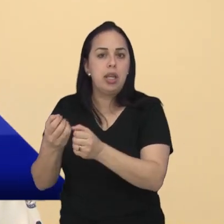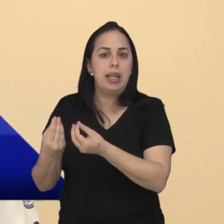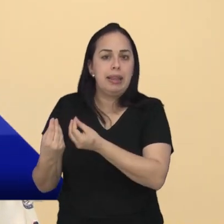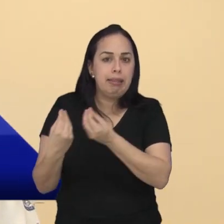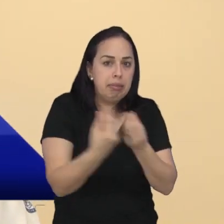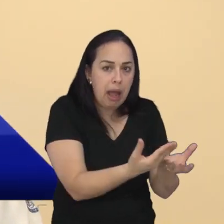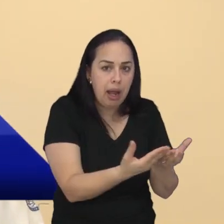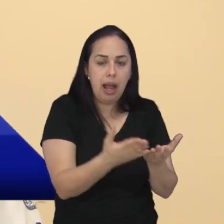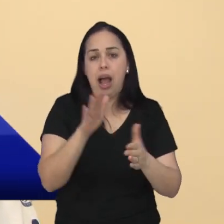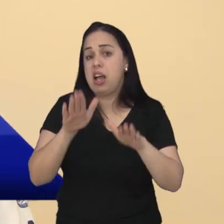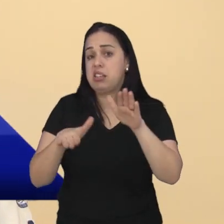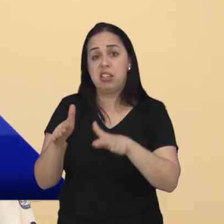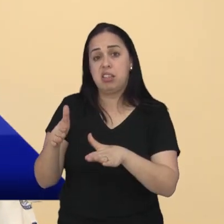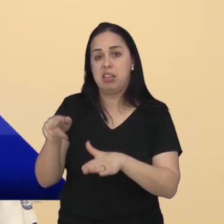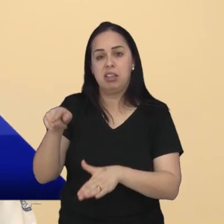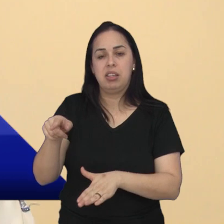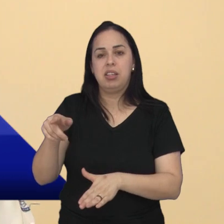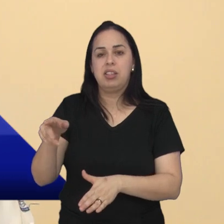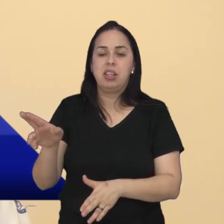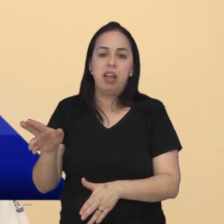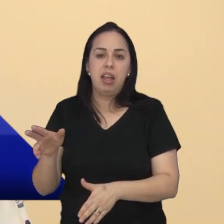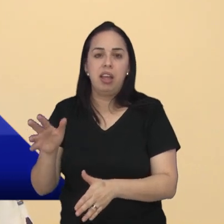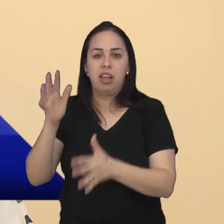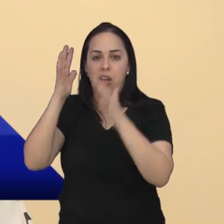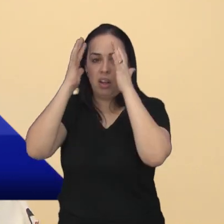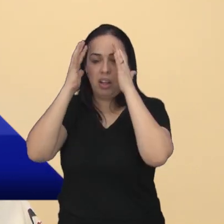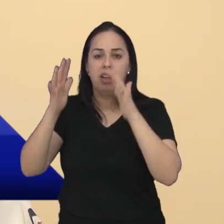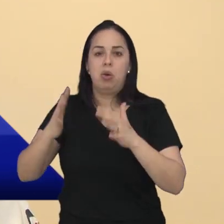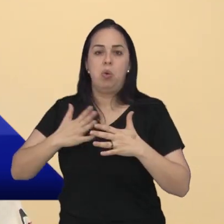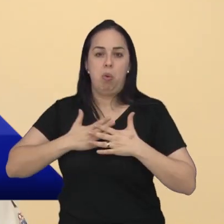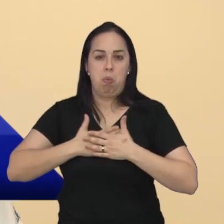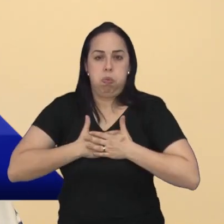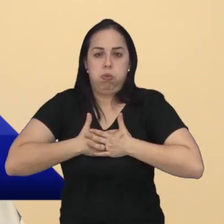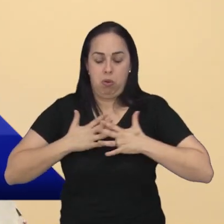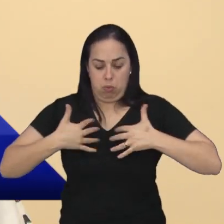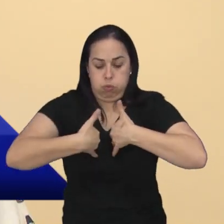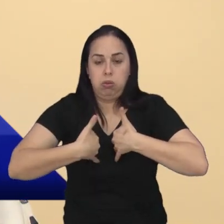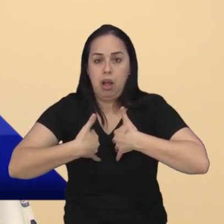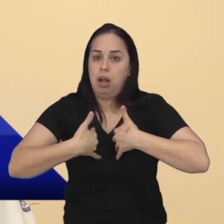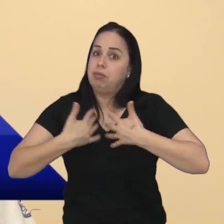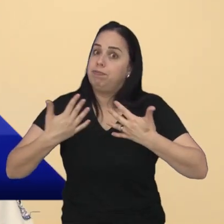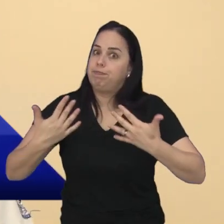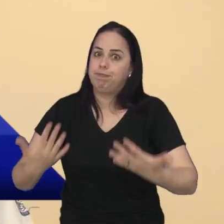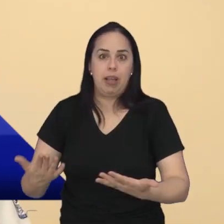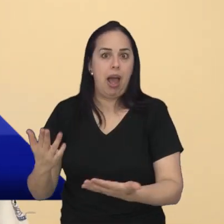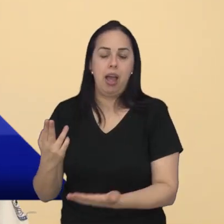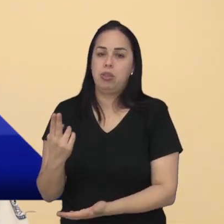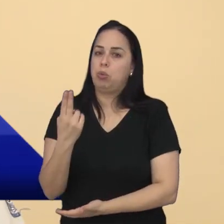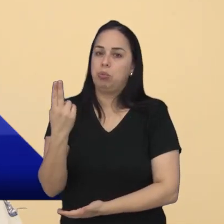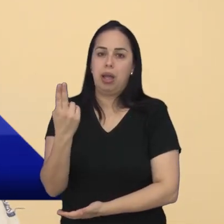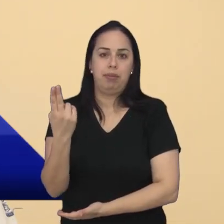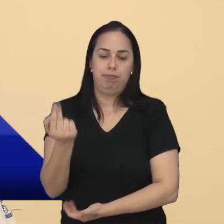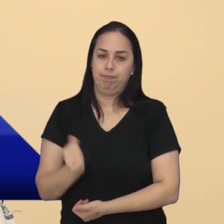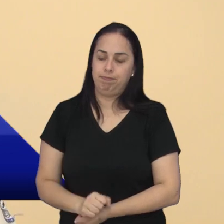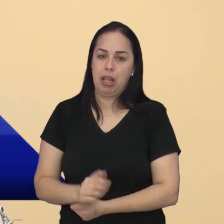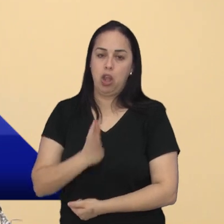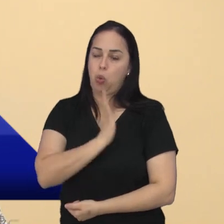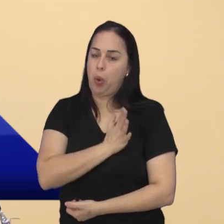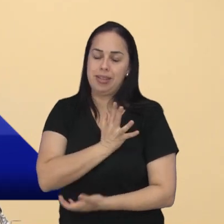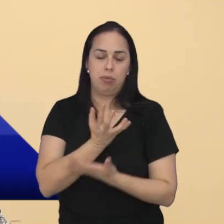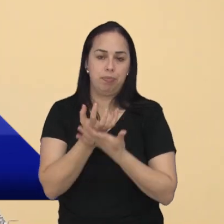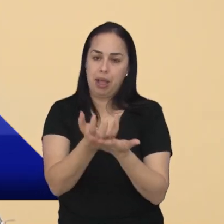tarde. Primeiro vamos explicar então que critérios são esses. Muito boa tarde a todos os telespectadores. Esses critérios variam dependendo